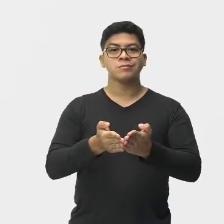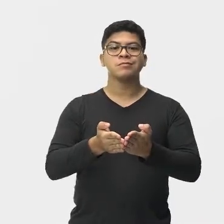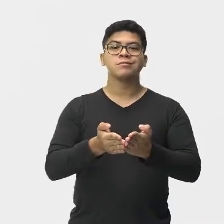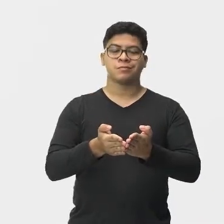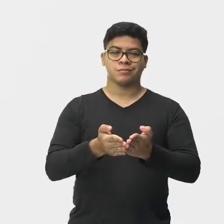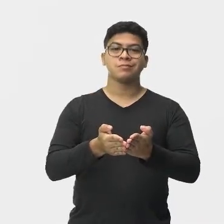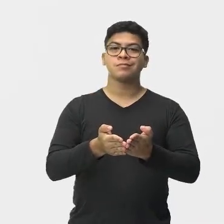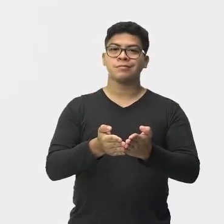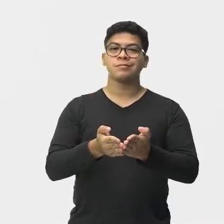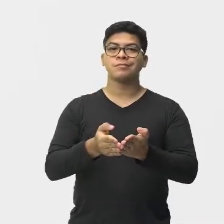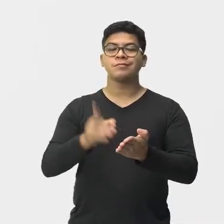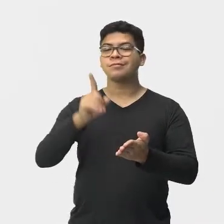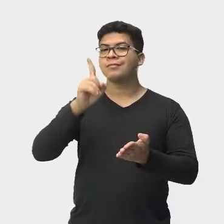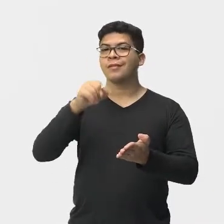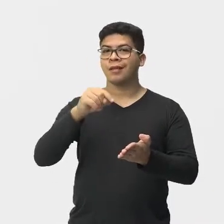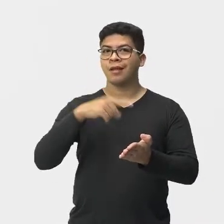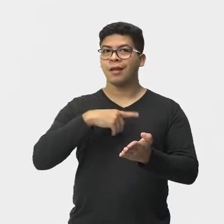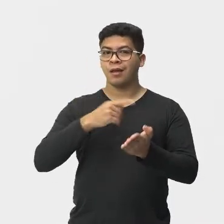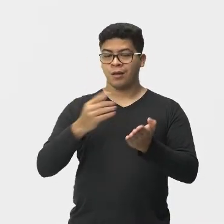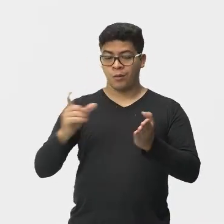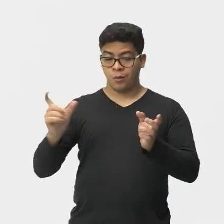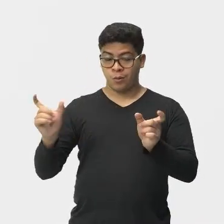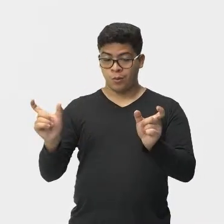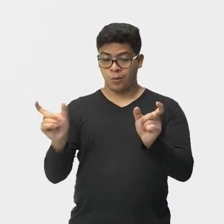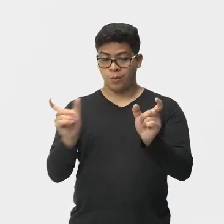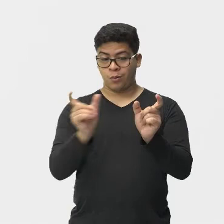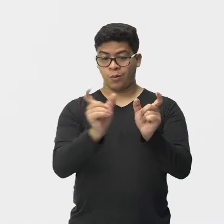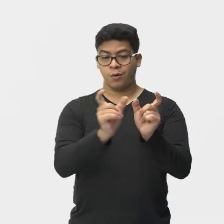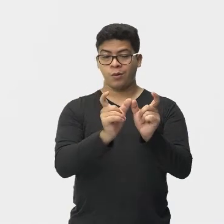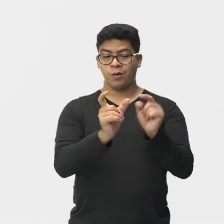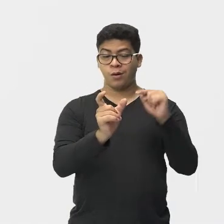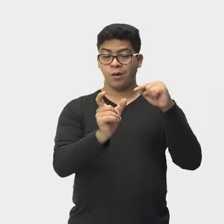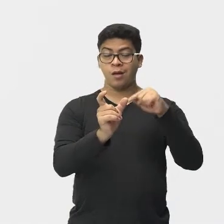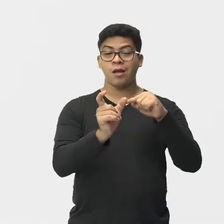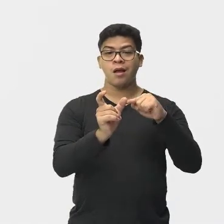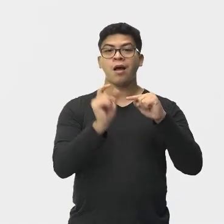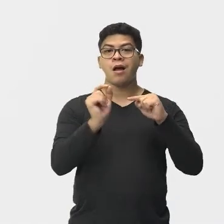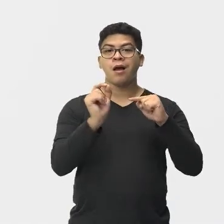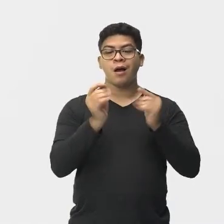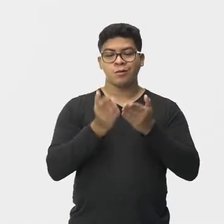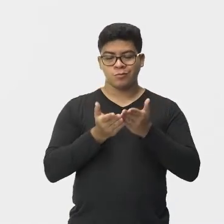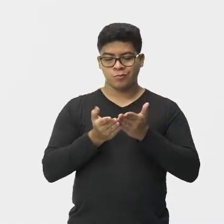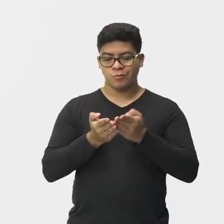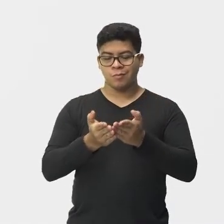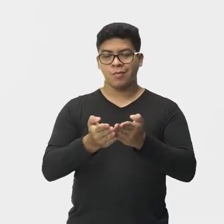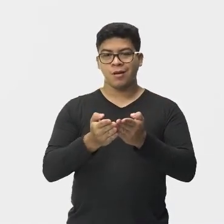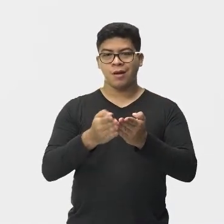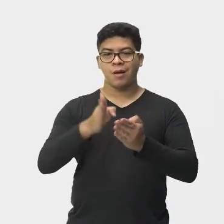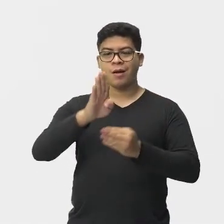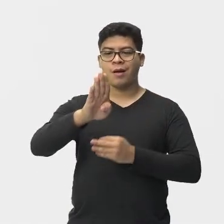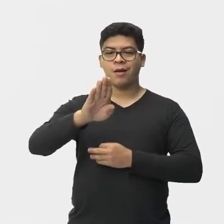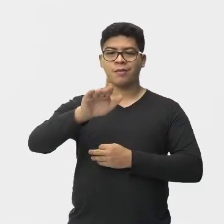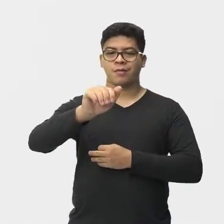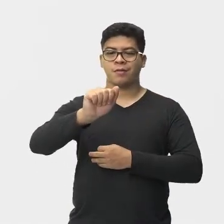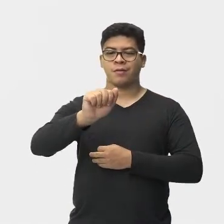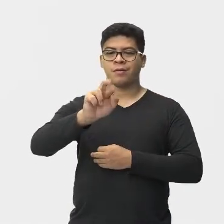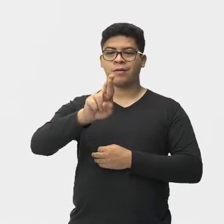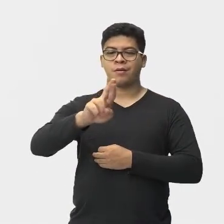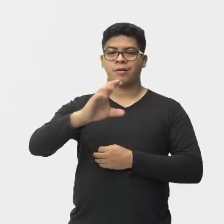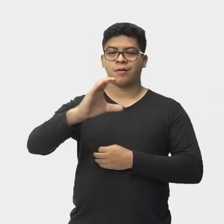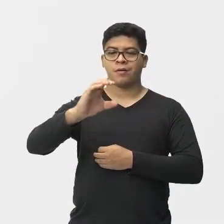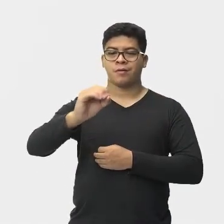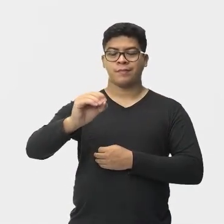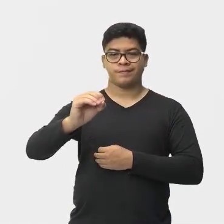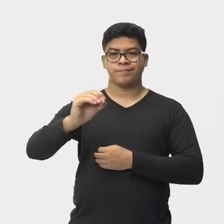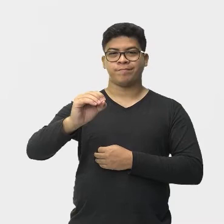um barco é o nosso complemento direto, tá certo? E se eu fosse